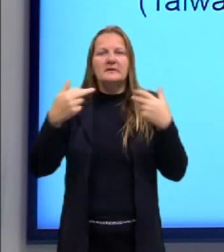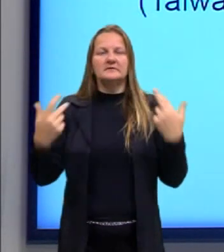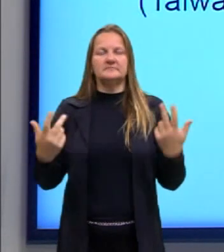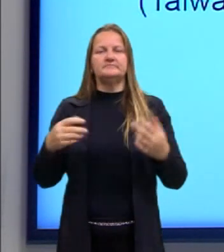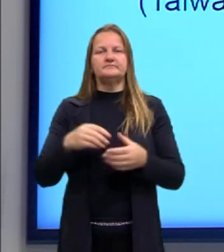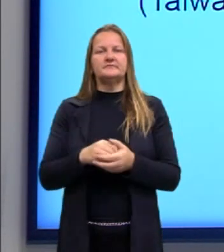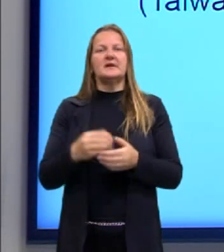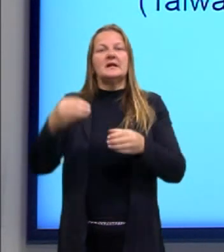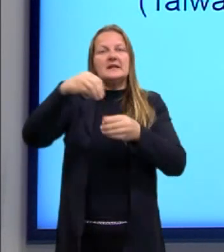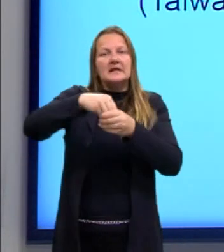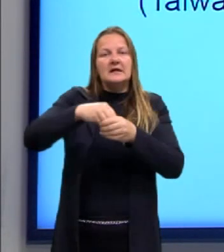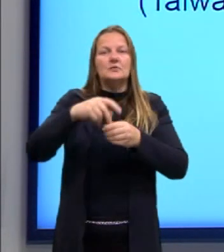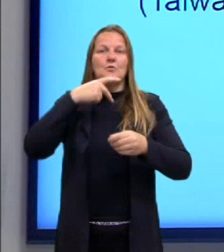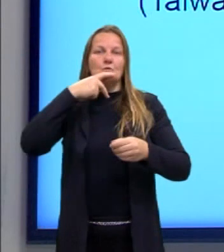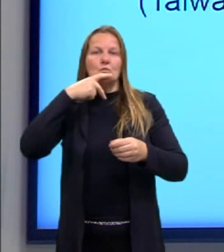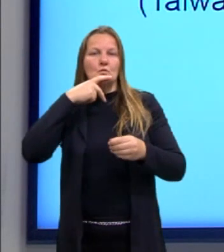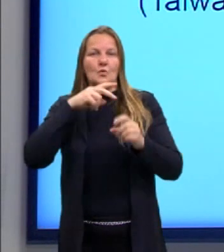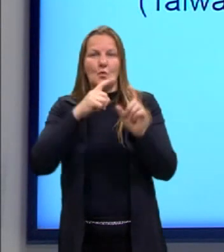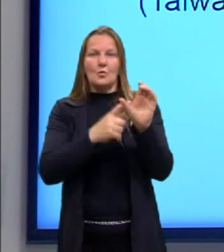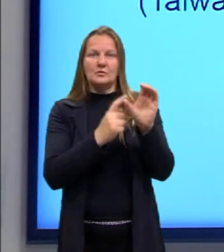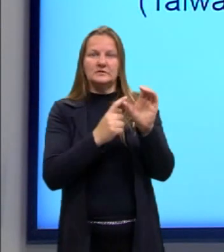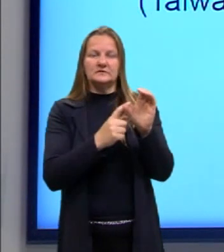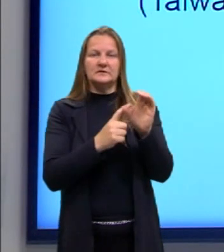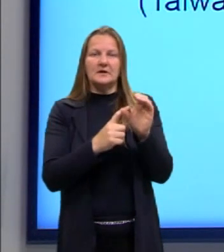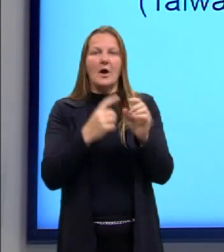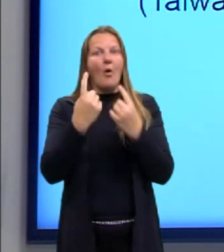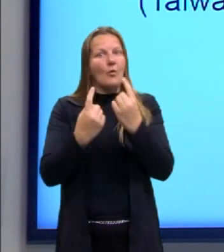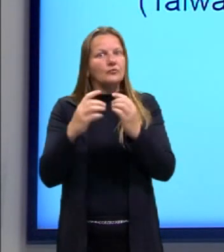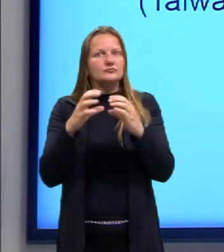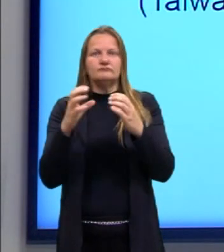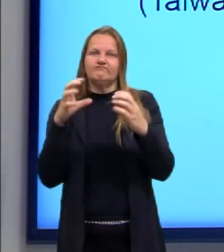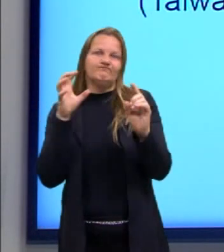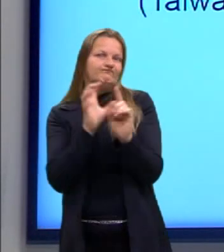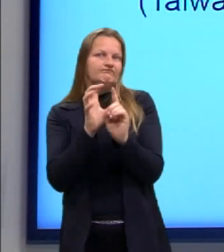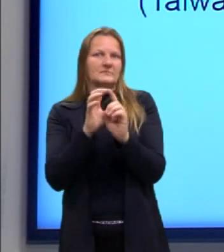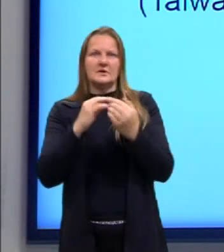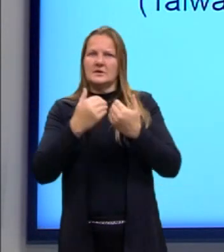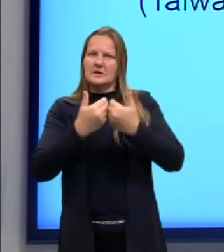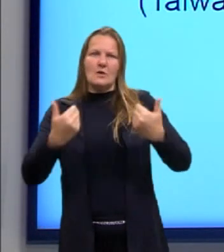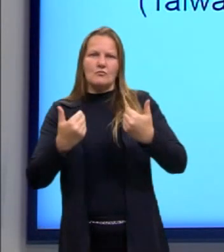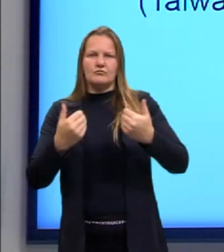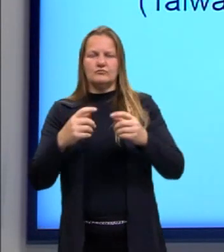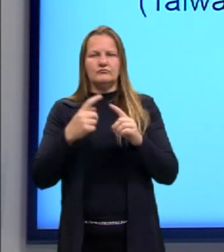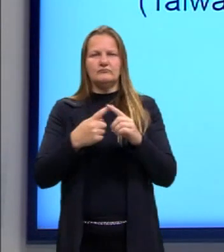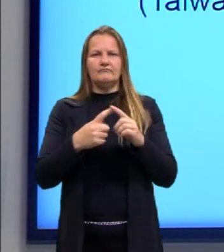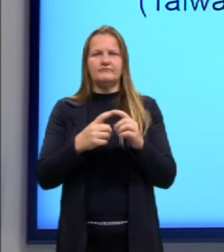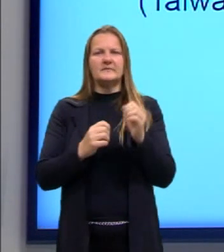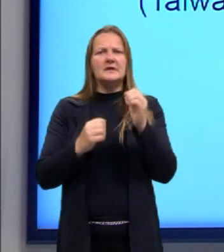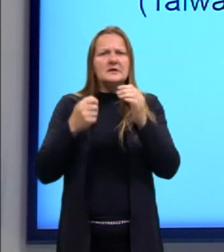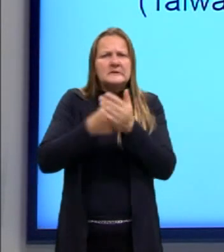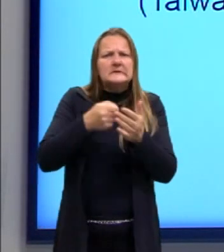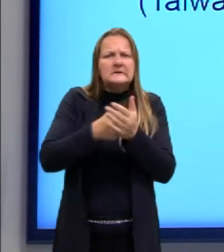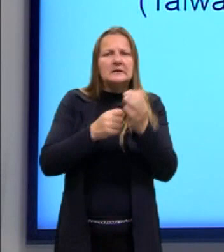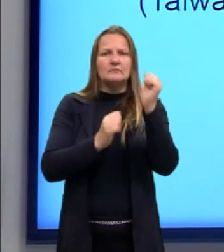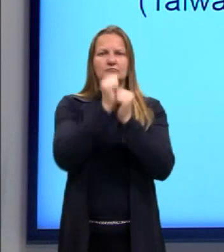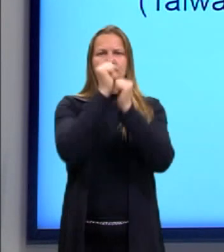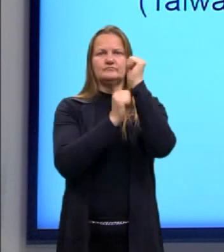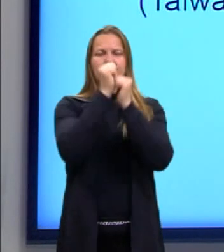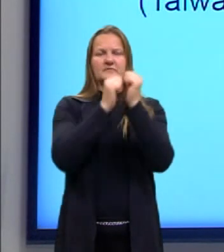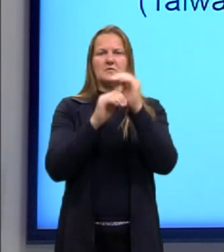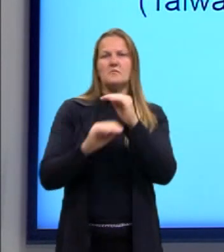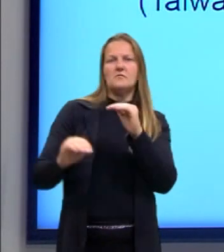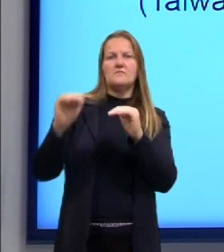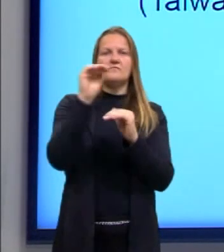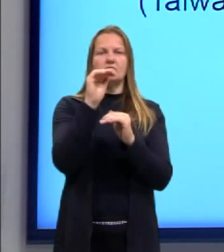a ter oposições a ele né e essa tentativa de industrialização é o plano grande salto